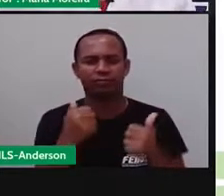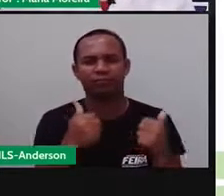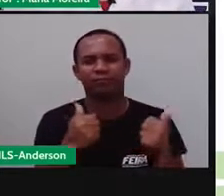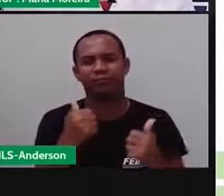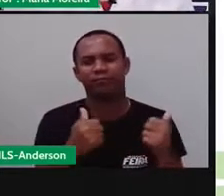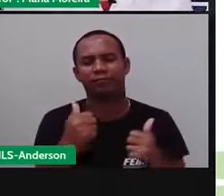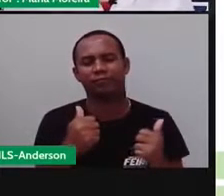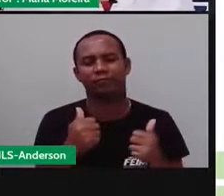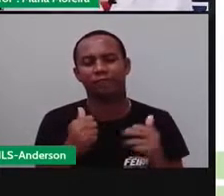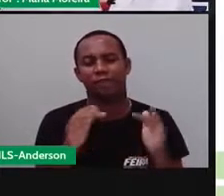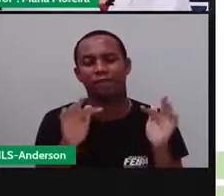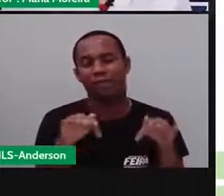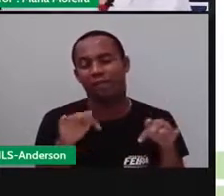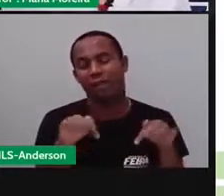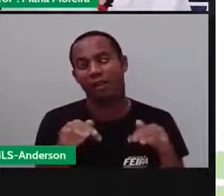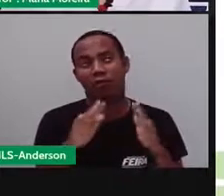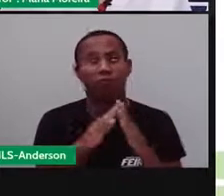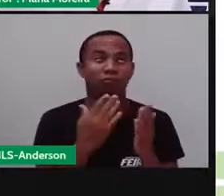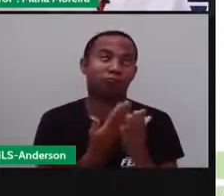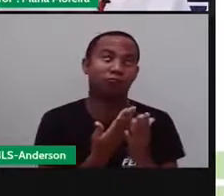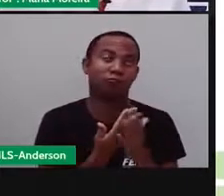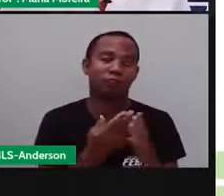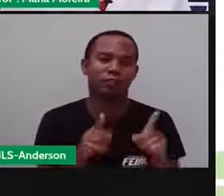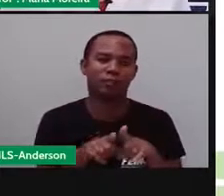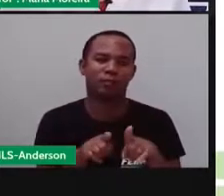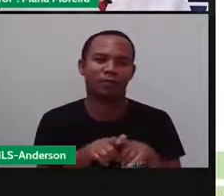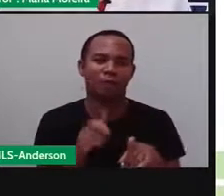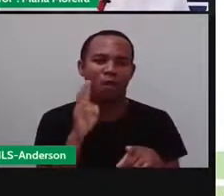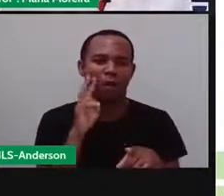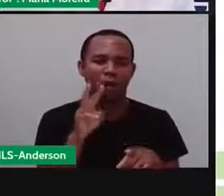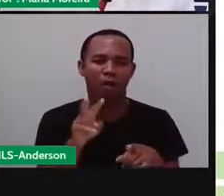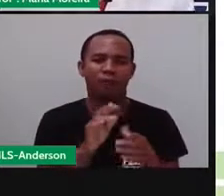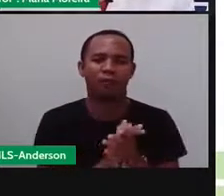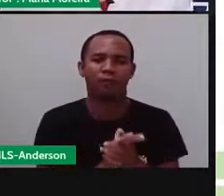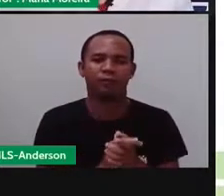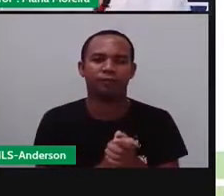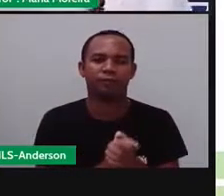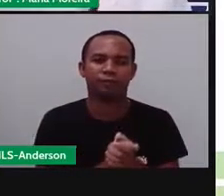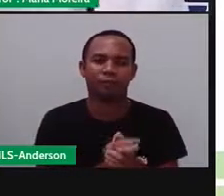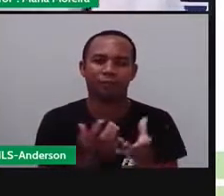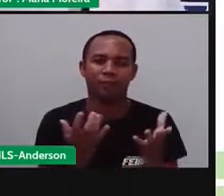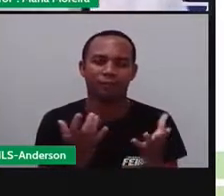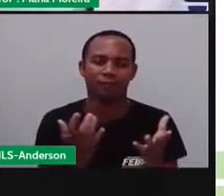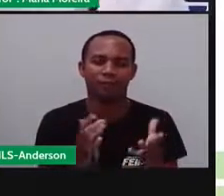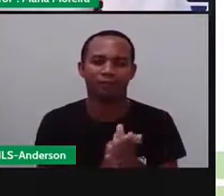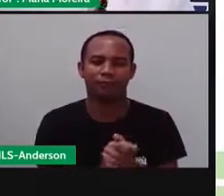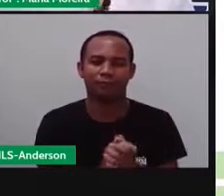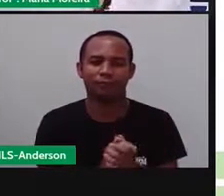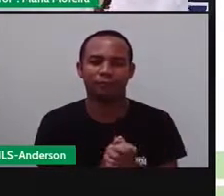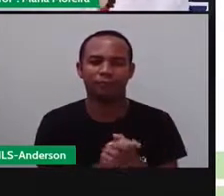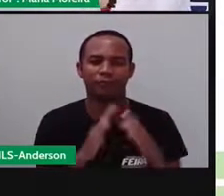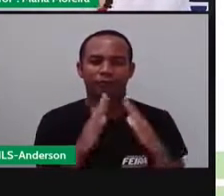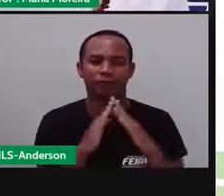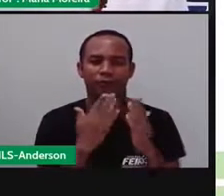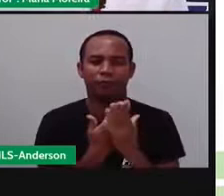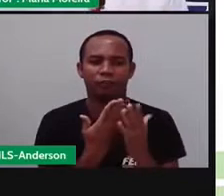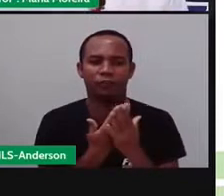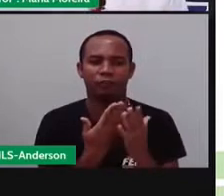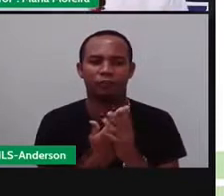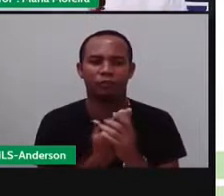aí na nossa última lâmina de slide. Olha só, quem não quer, né? Vamos lá então para nossa